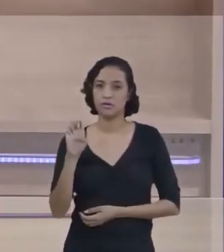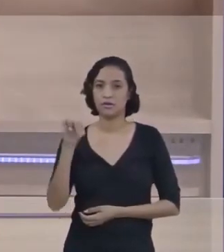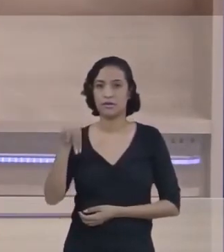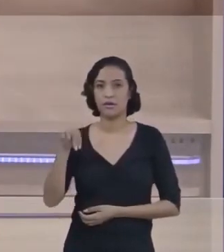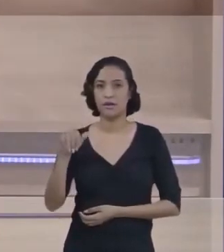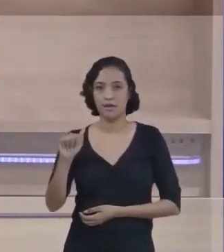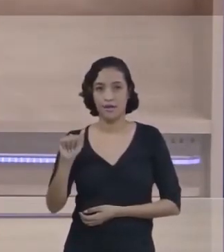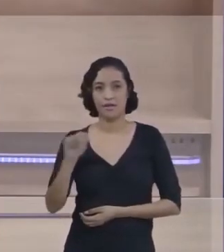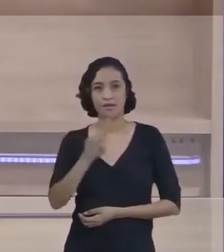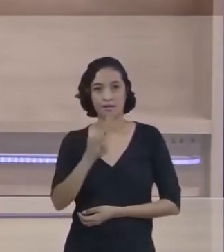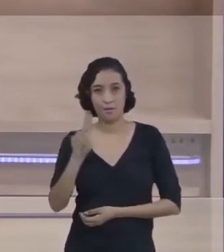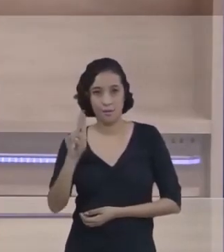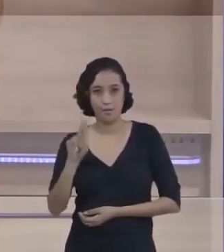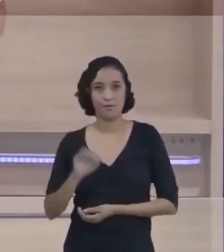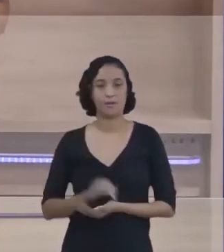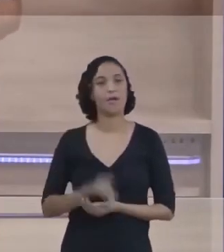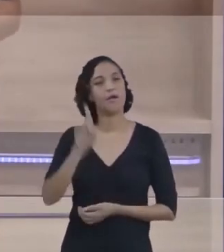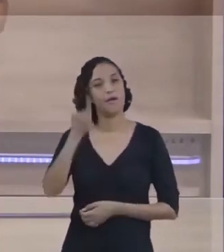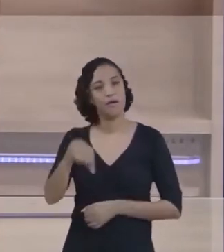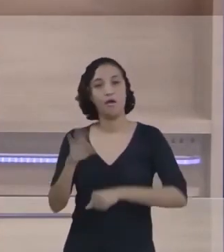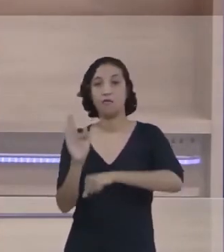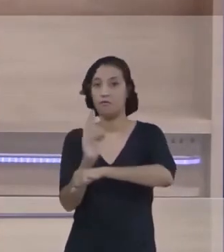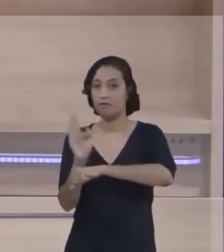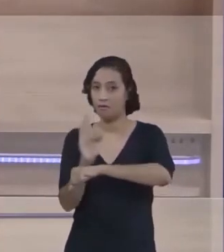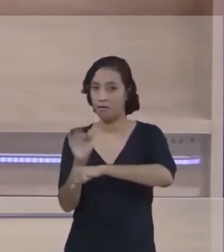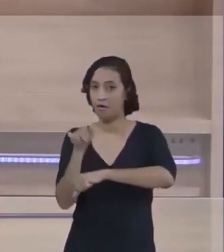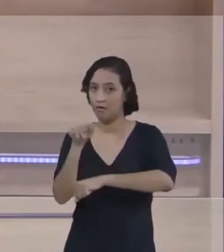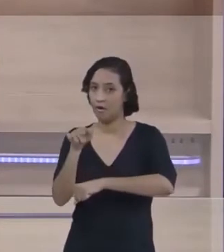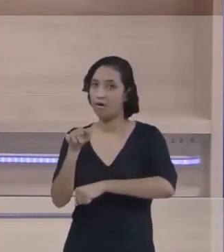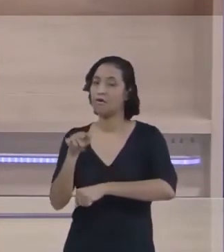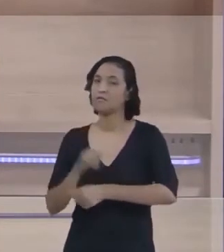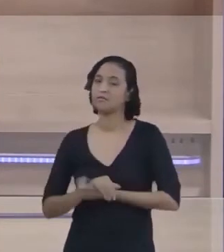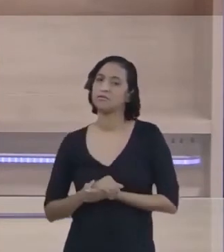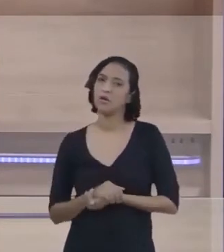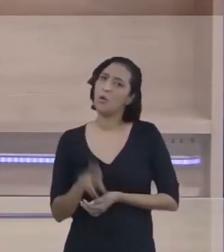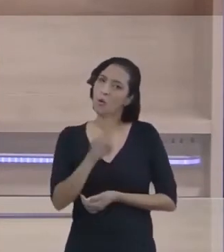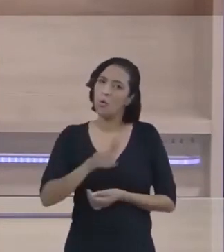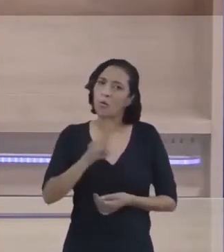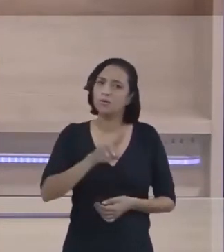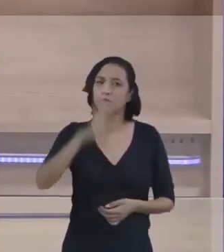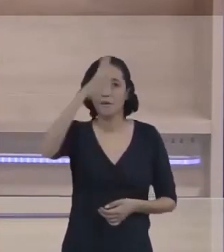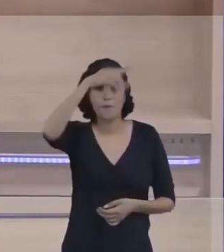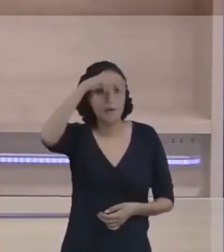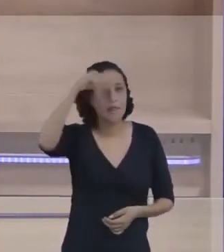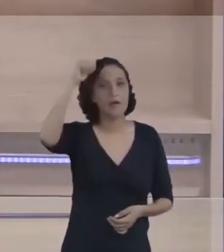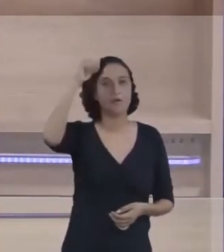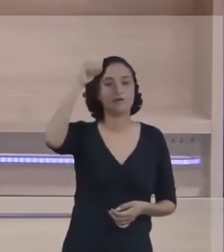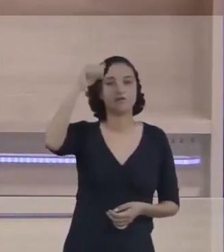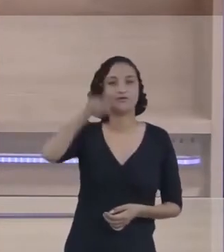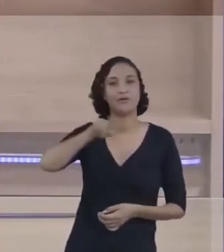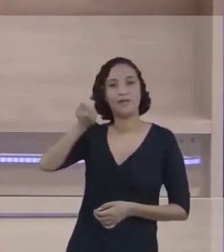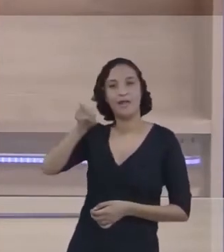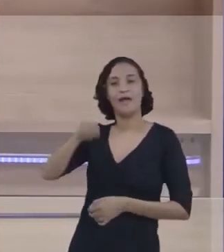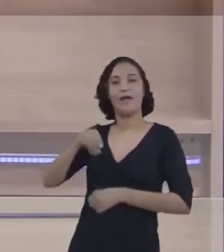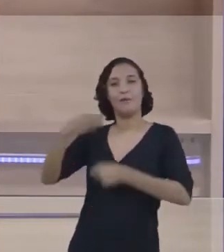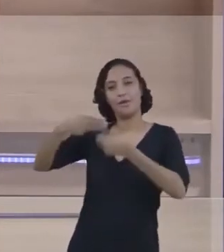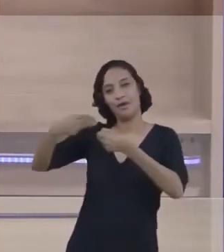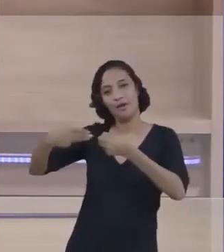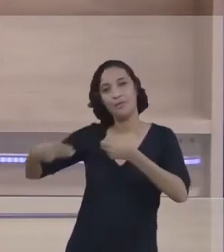convencional. É utilizado em Manaus, Manacapuru,